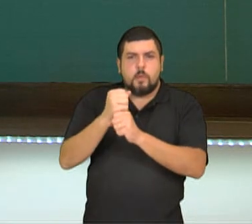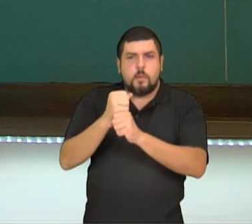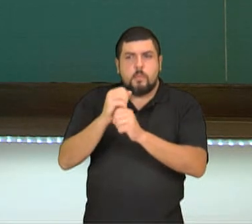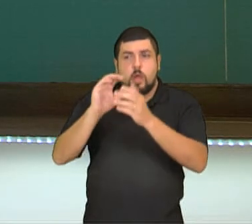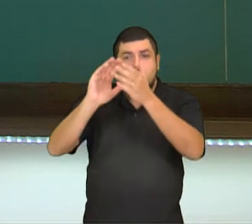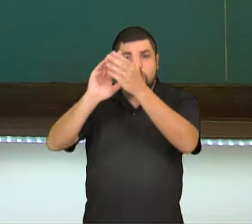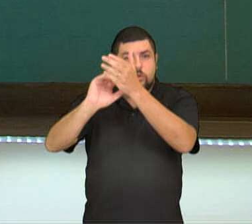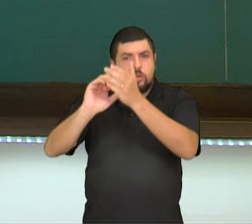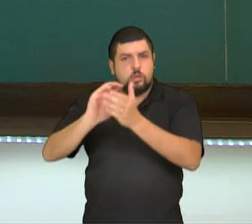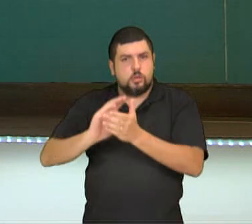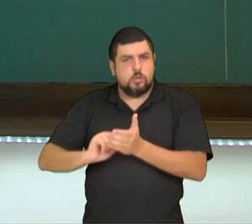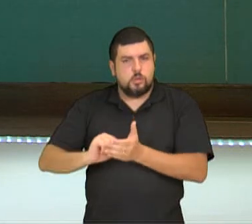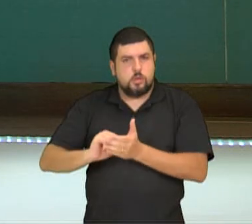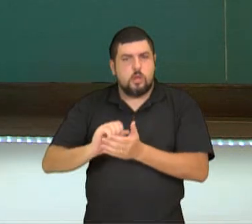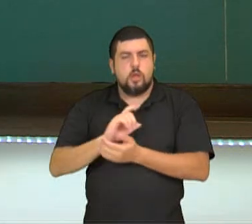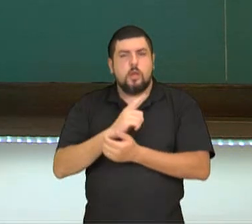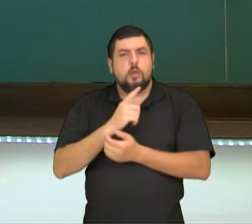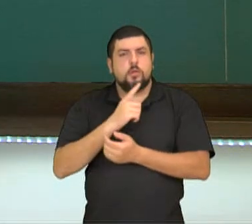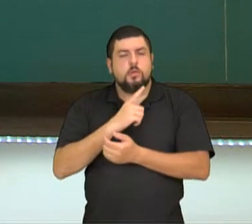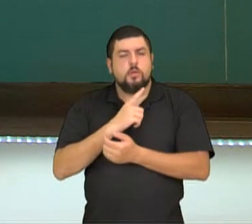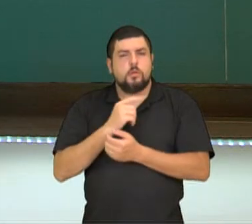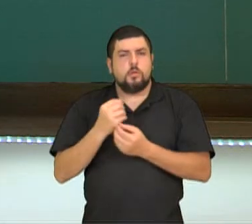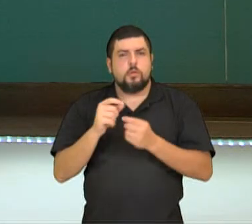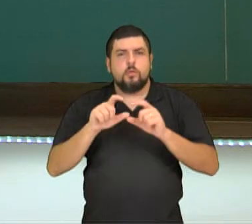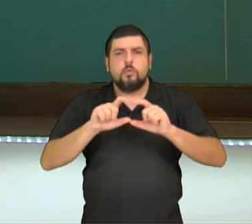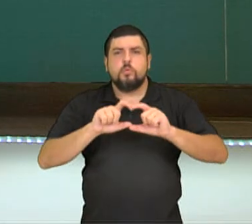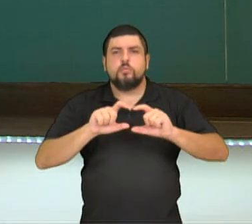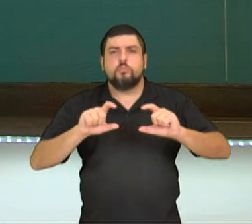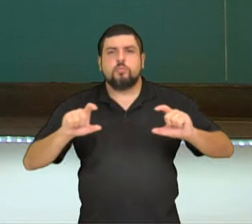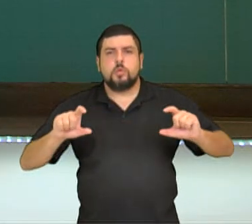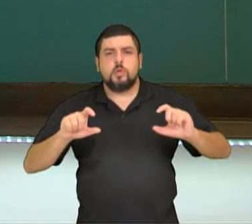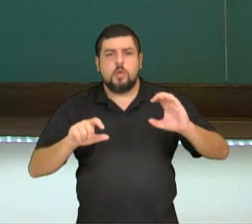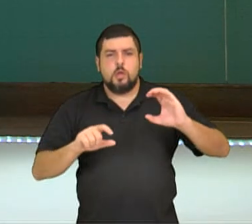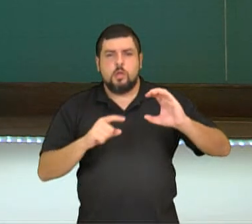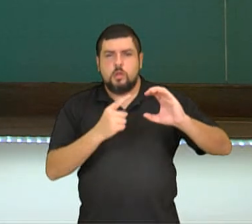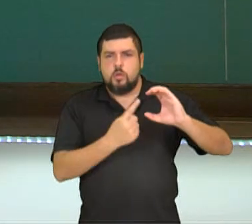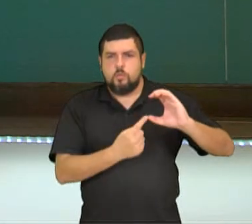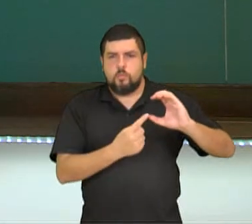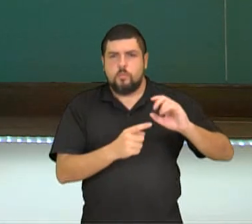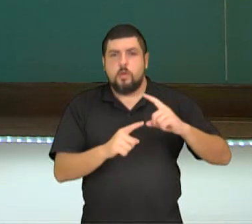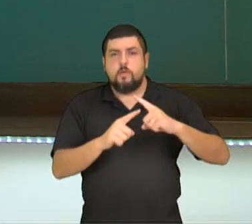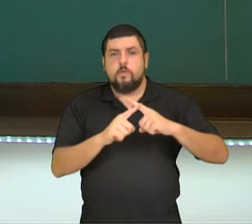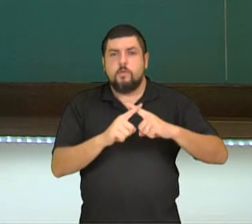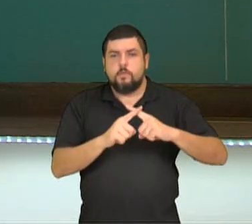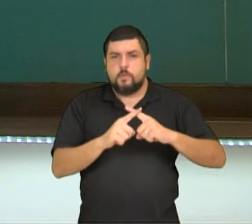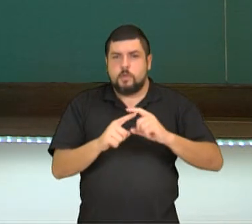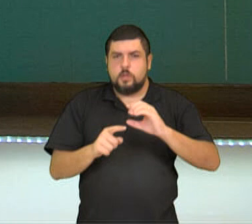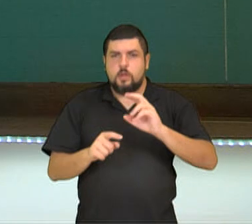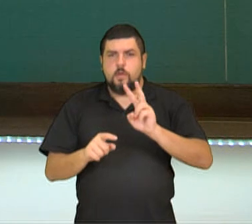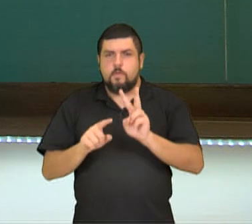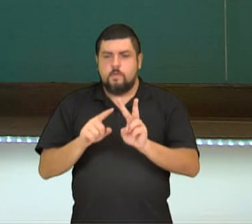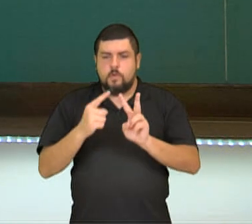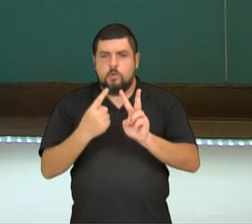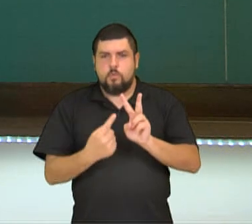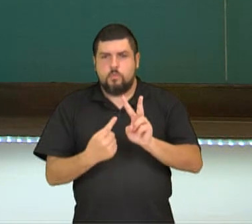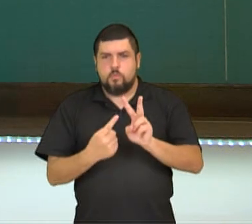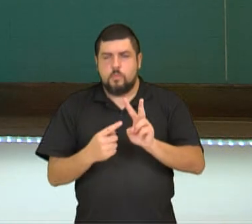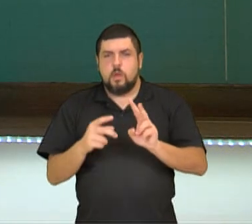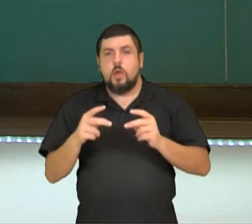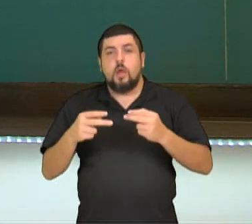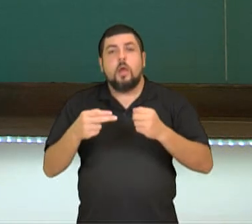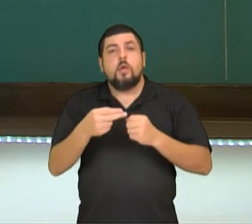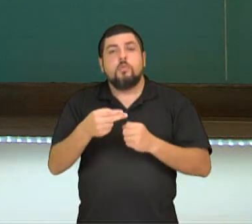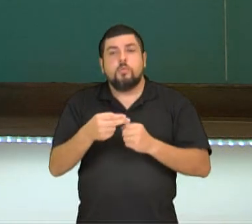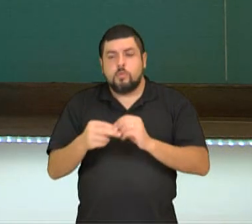aí eu tenho a seguinte expressão: C1 vezes V1 é igual a C2 vezes V2,